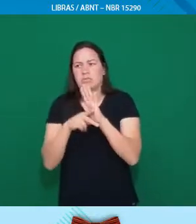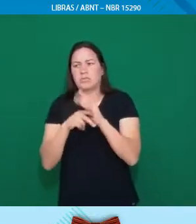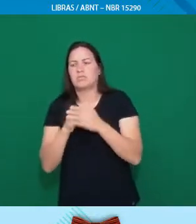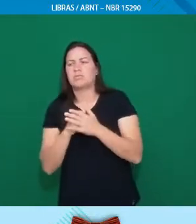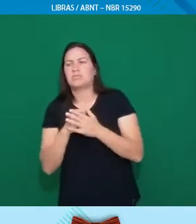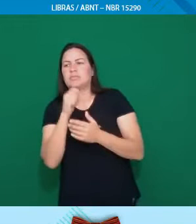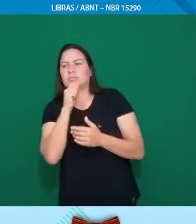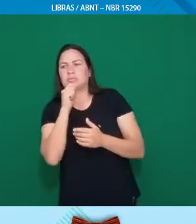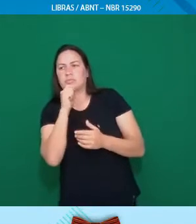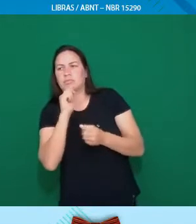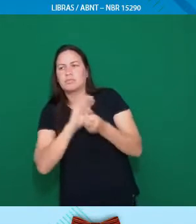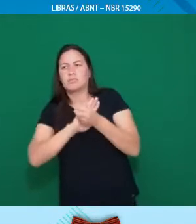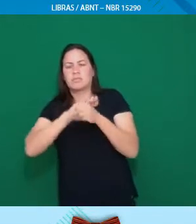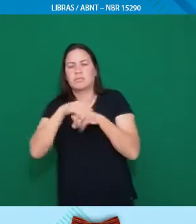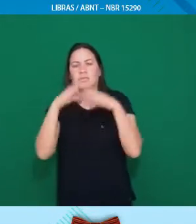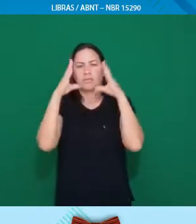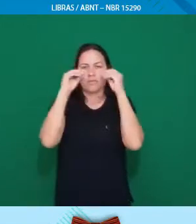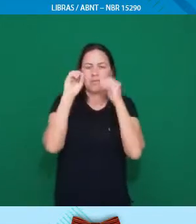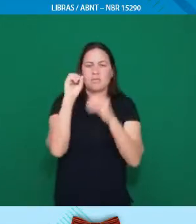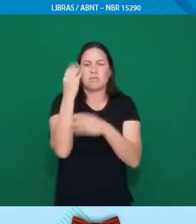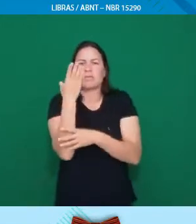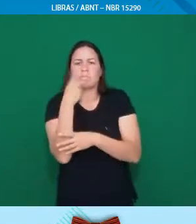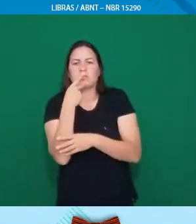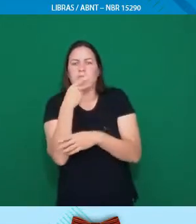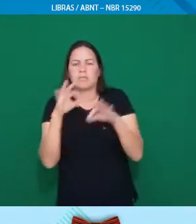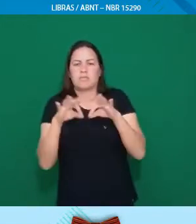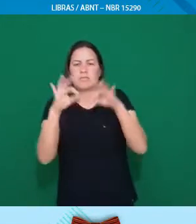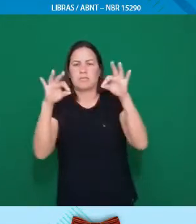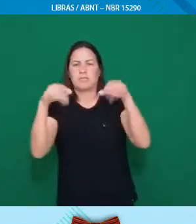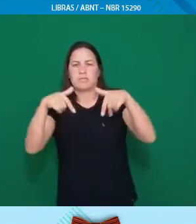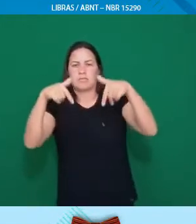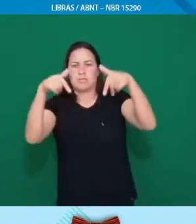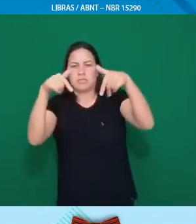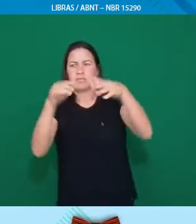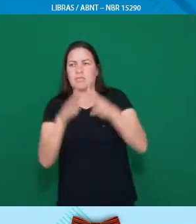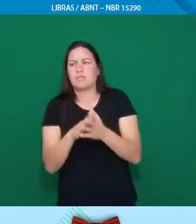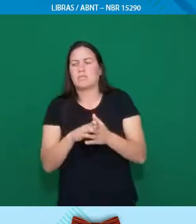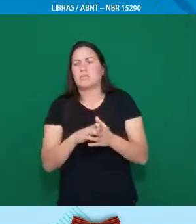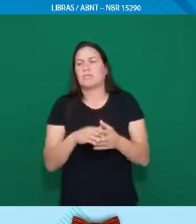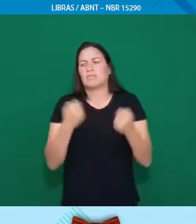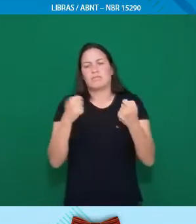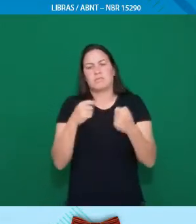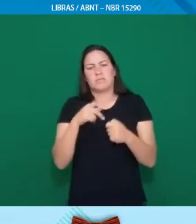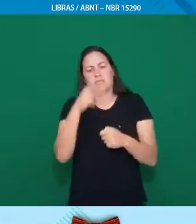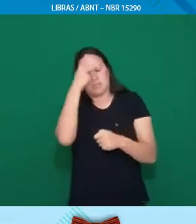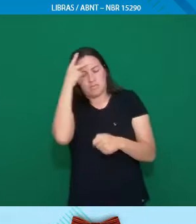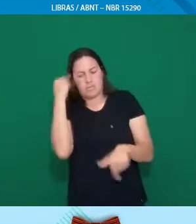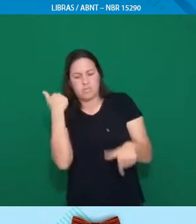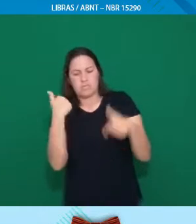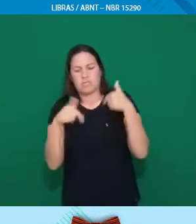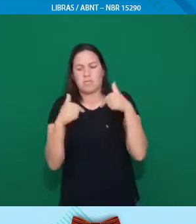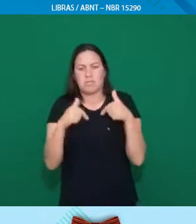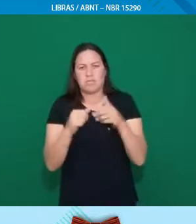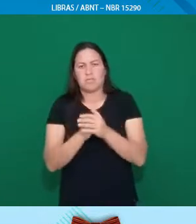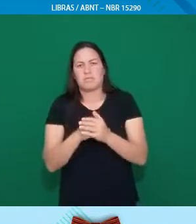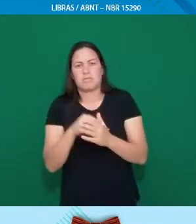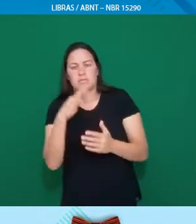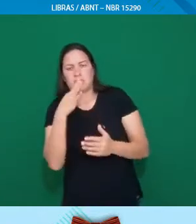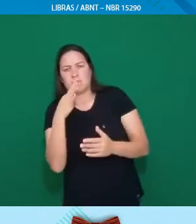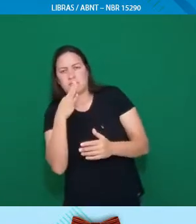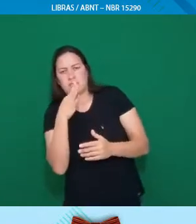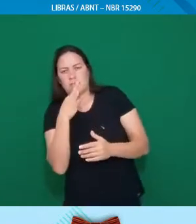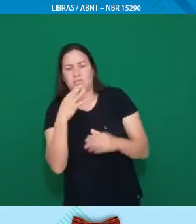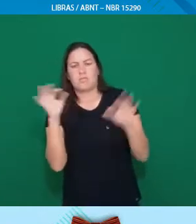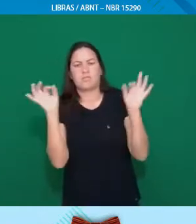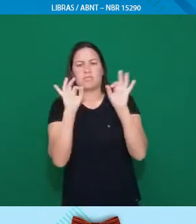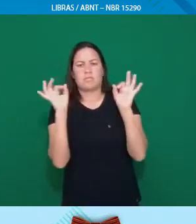na verdade hoje é uma noite diferente uma noite de várias noções mas isso as pessoas que com serviço prestado a